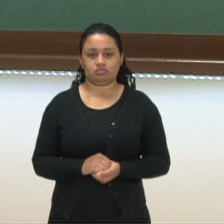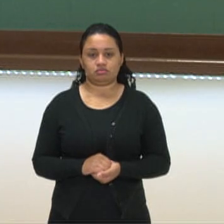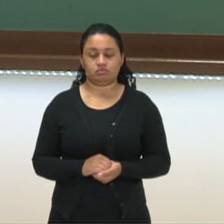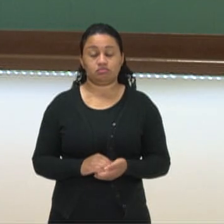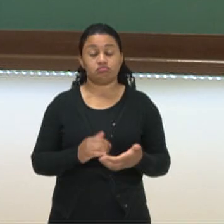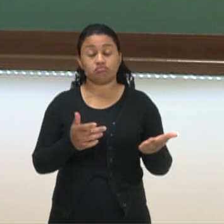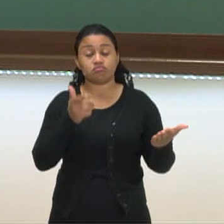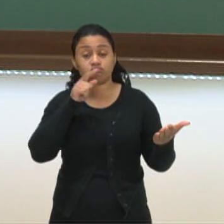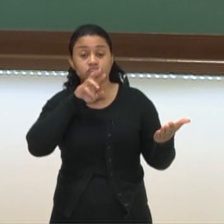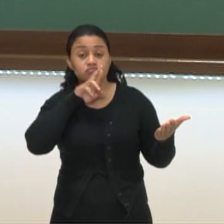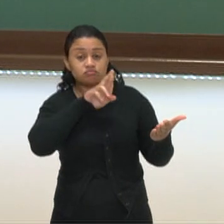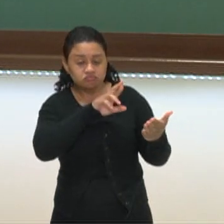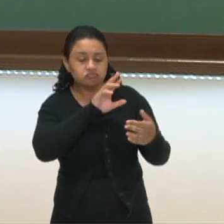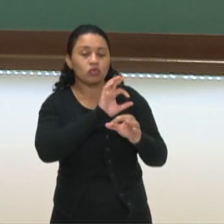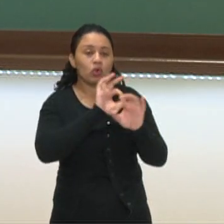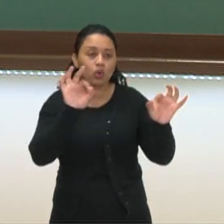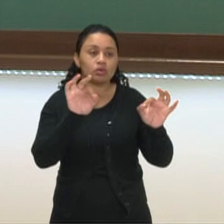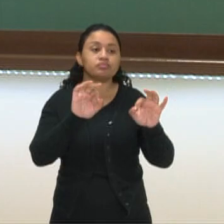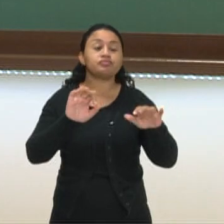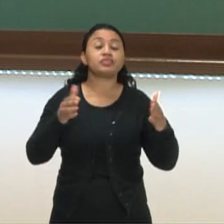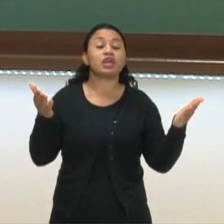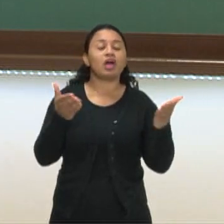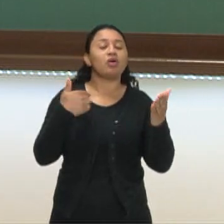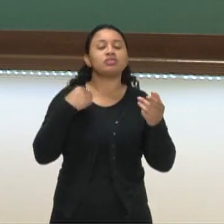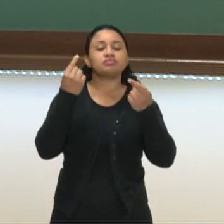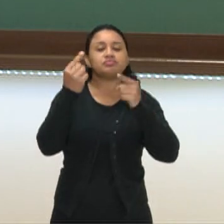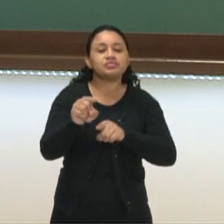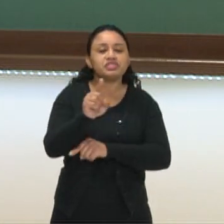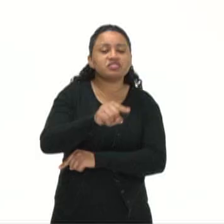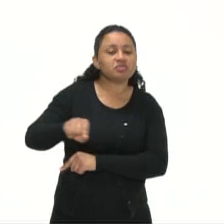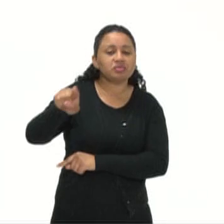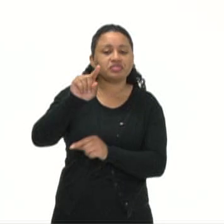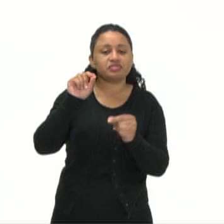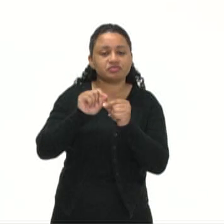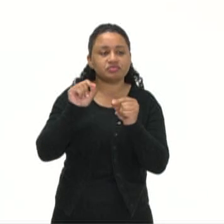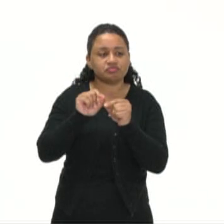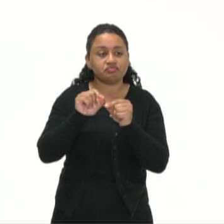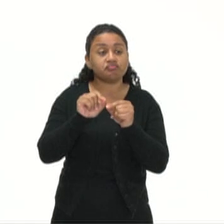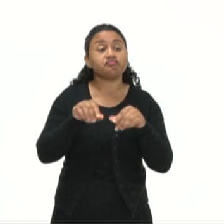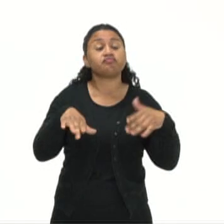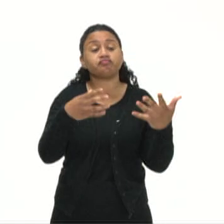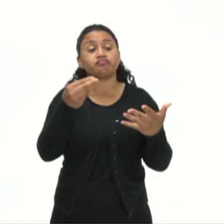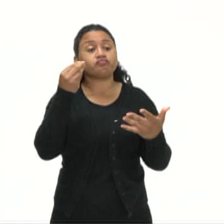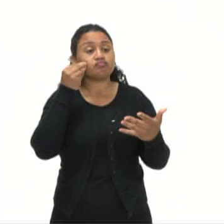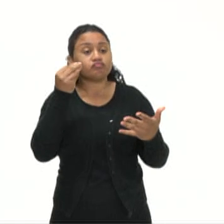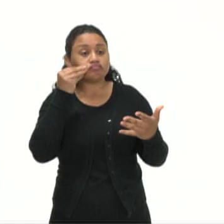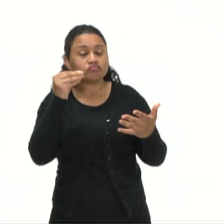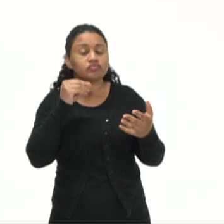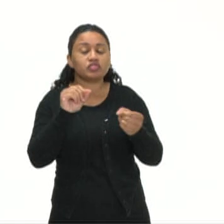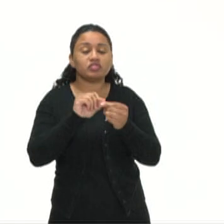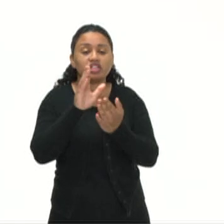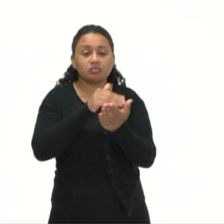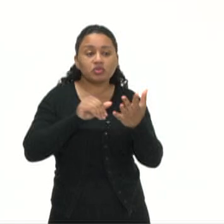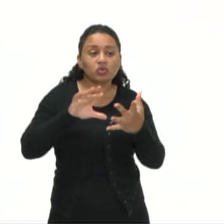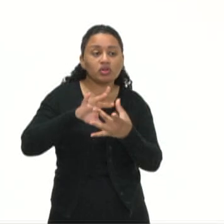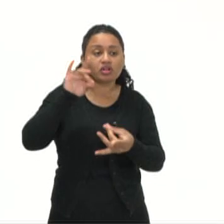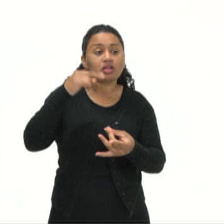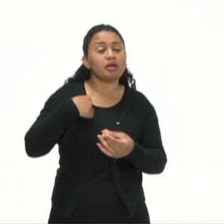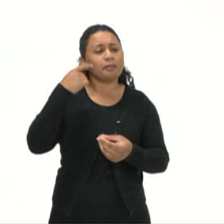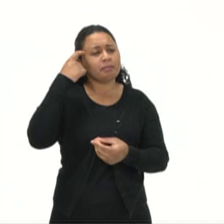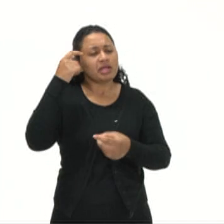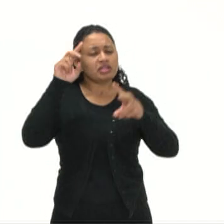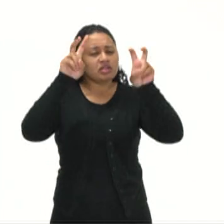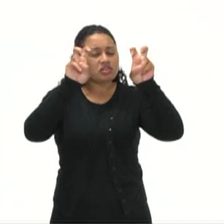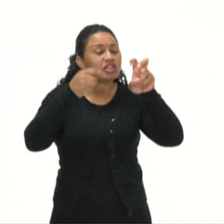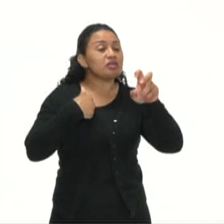Responderam lá, pessoal? Beleza. Agora eu tenho um desafio para vocês. Que tal passar a experiência de um pintor abstrato? Pense num tema e procure